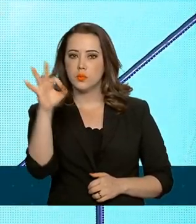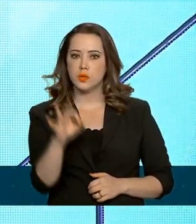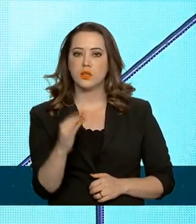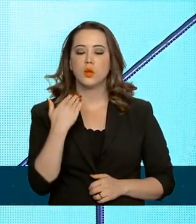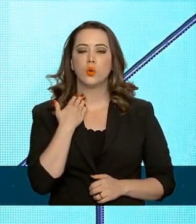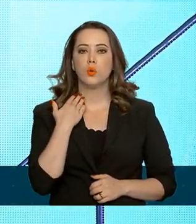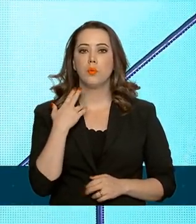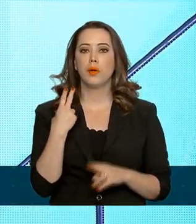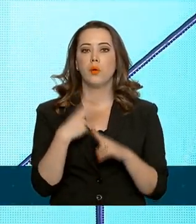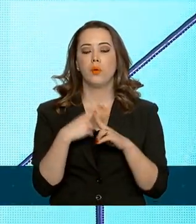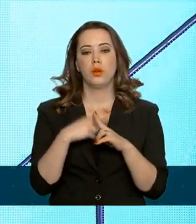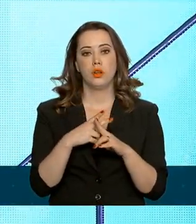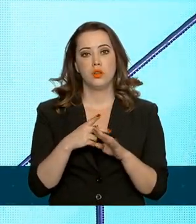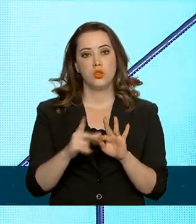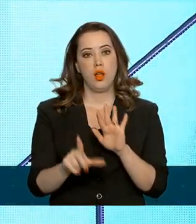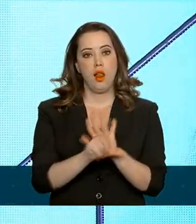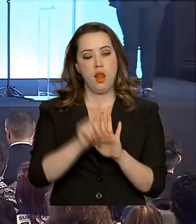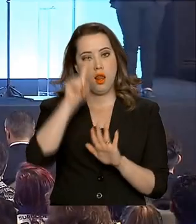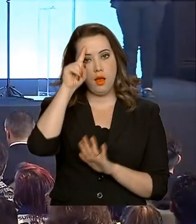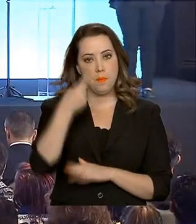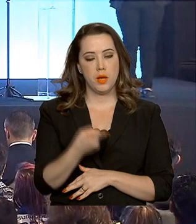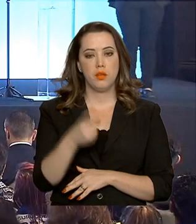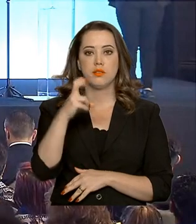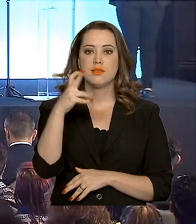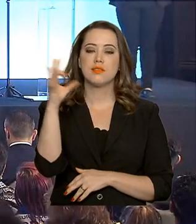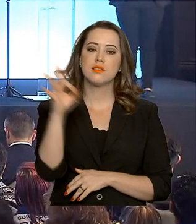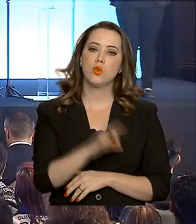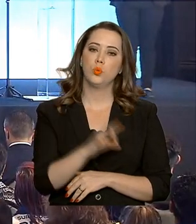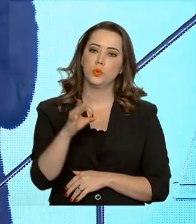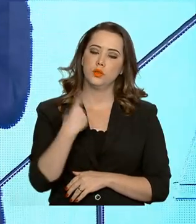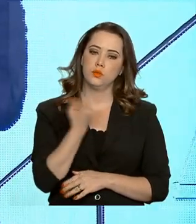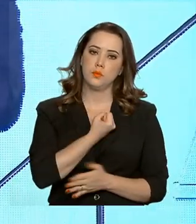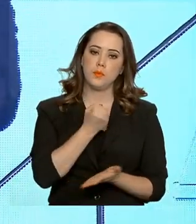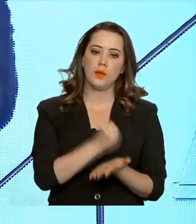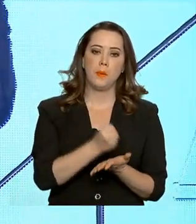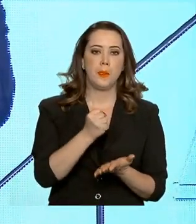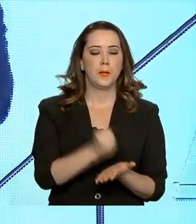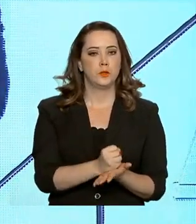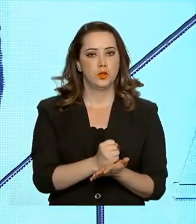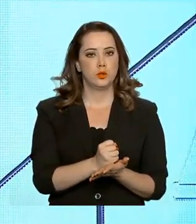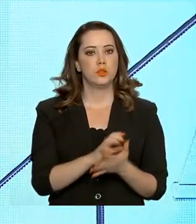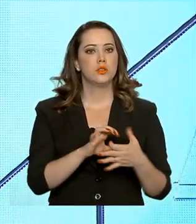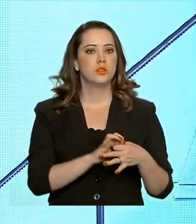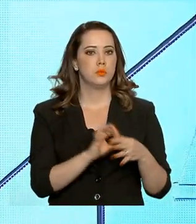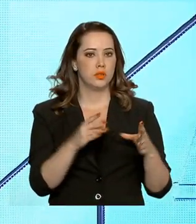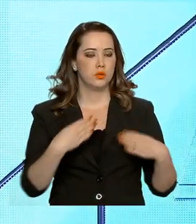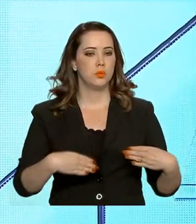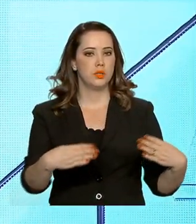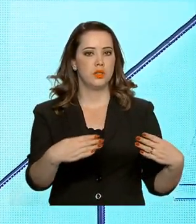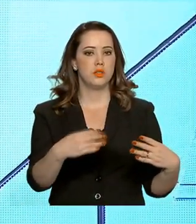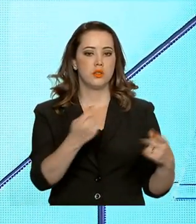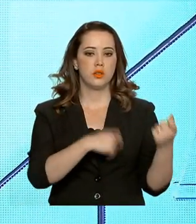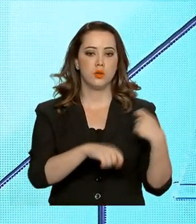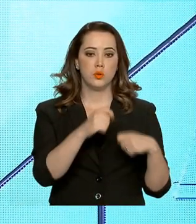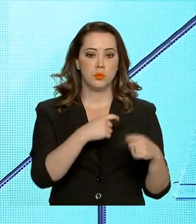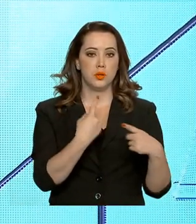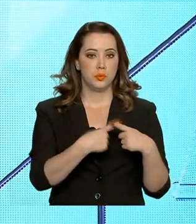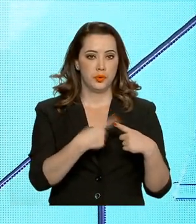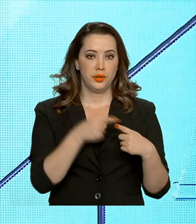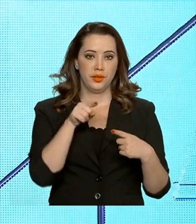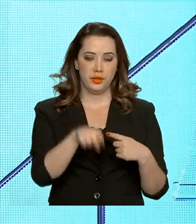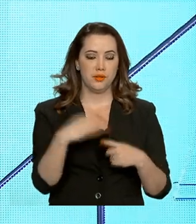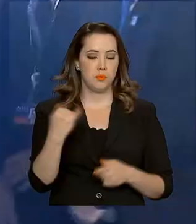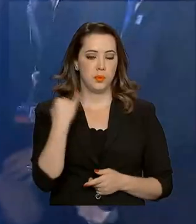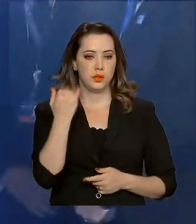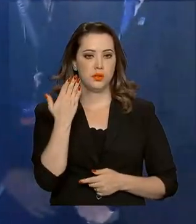Caixa. E a lei obriga 5%. E nós contratamos, tivemos autorização do ministro da Economia exatamente para essa questão